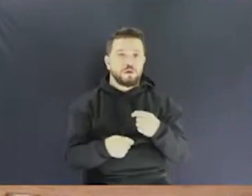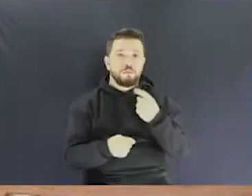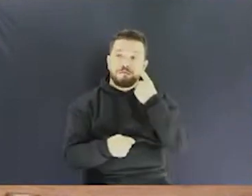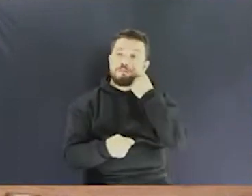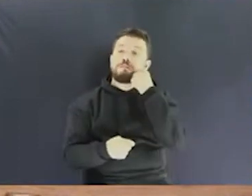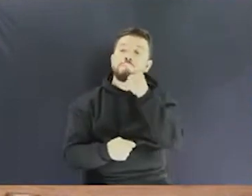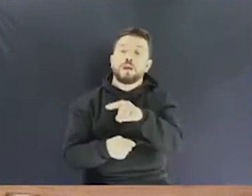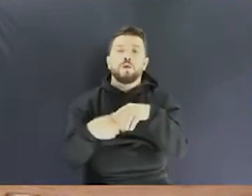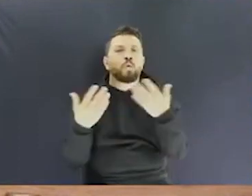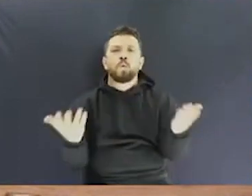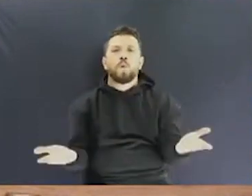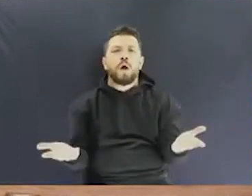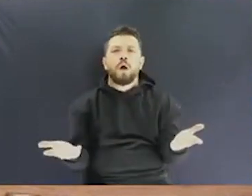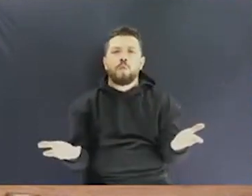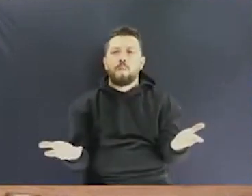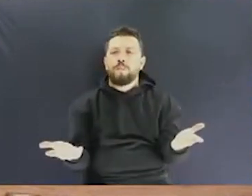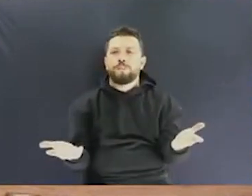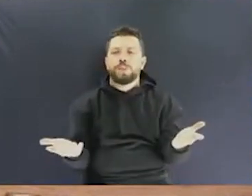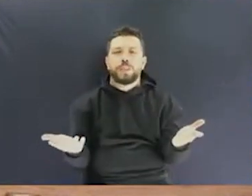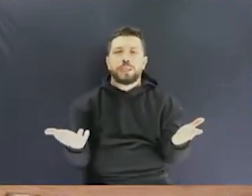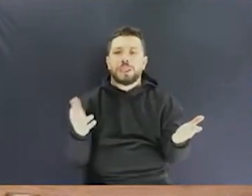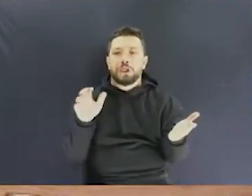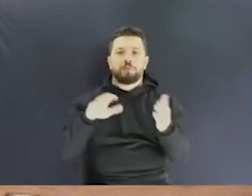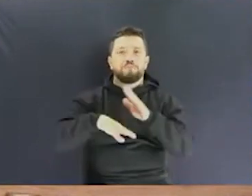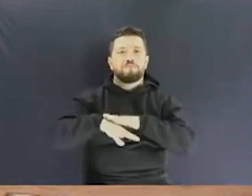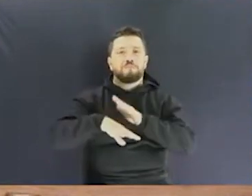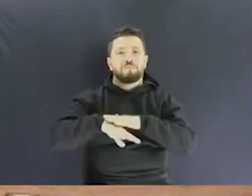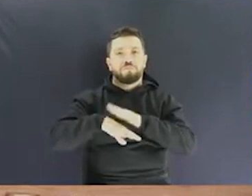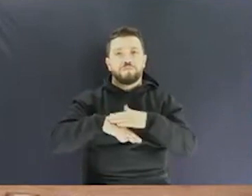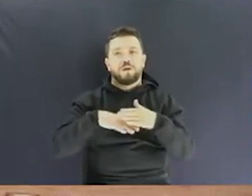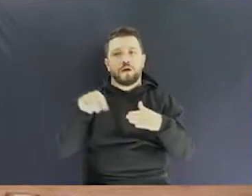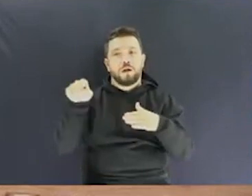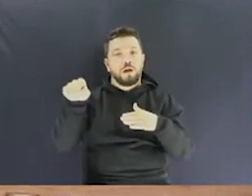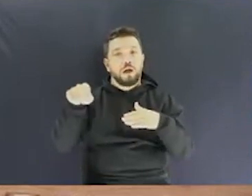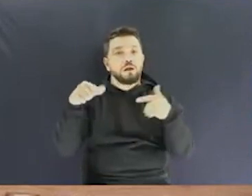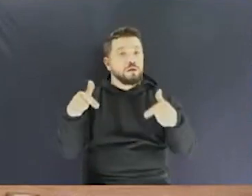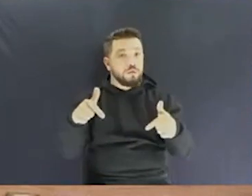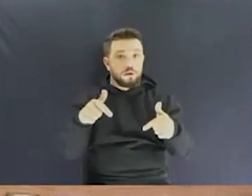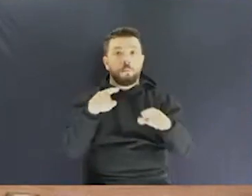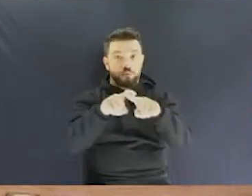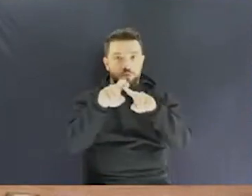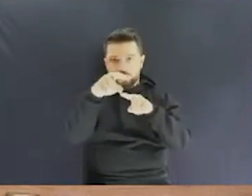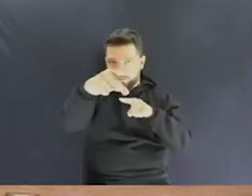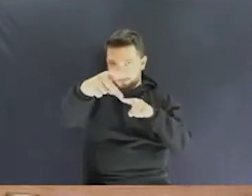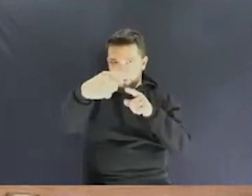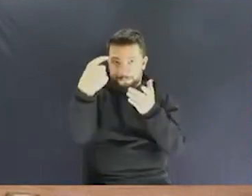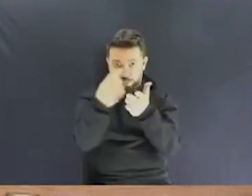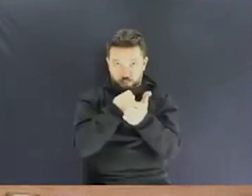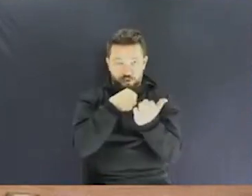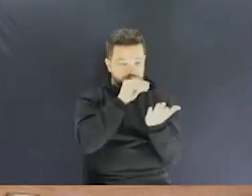são as demandas que eles estão atendendo. Então, nós gostaríamos de pegar essas perguntas por escrito de vocês para